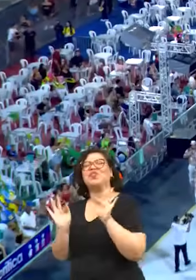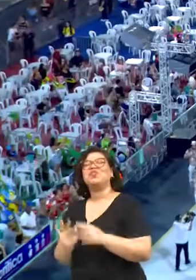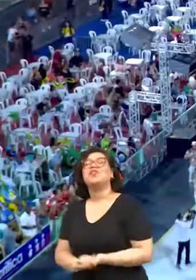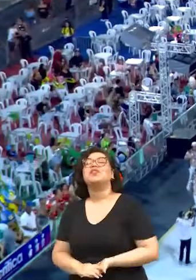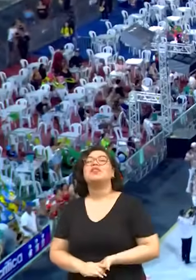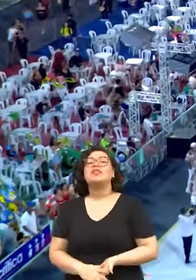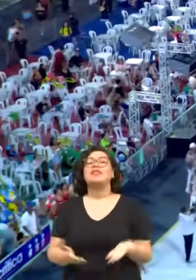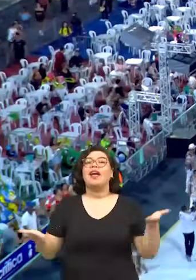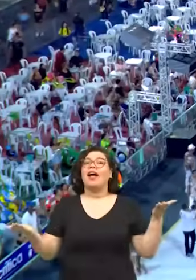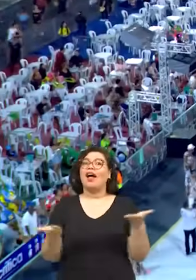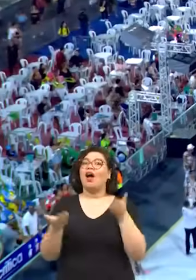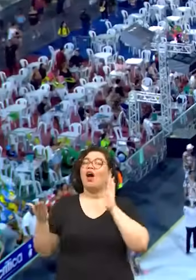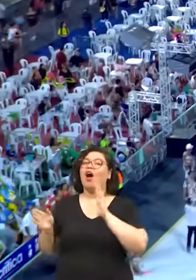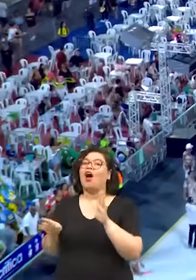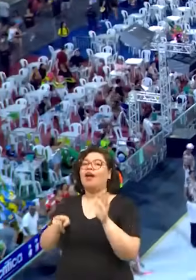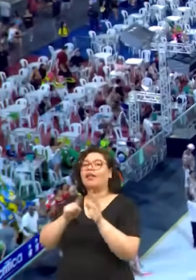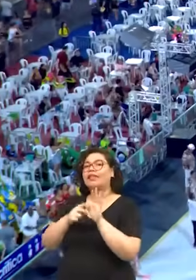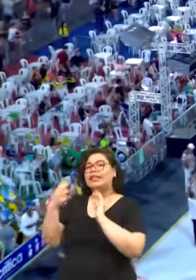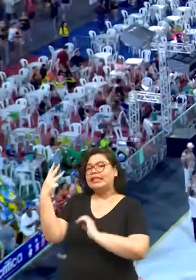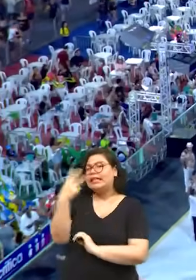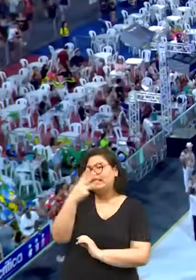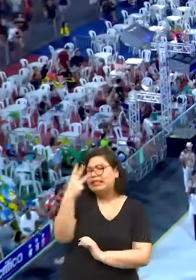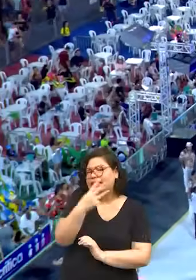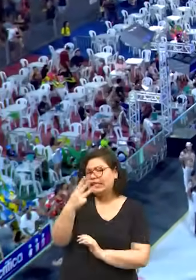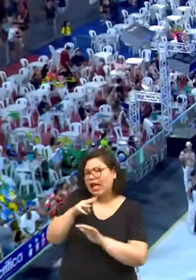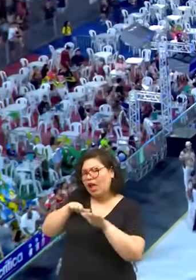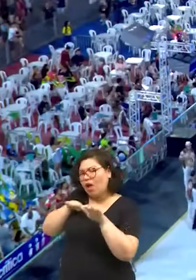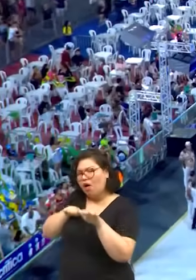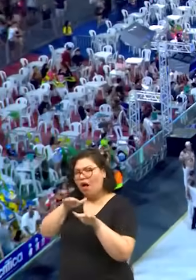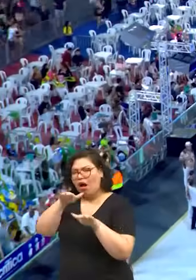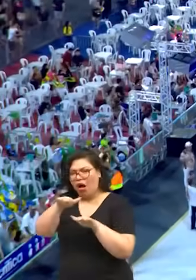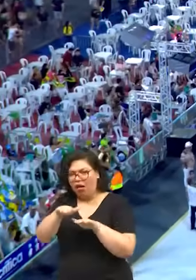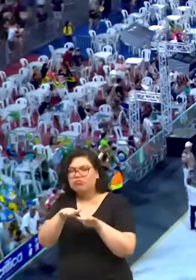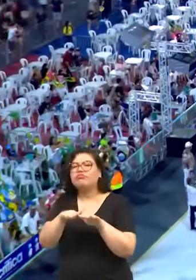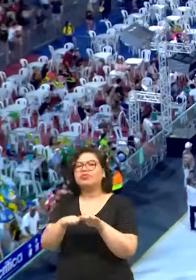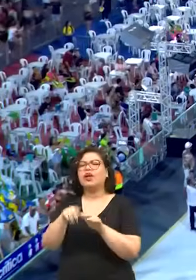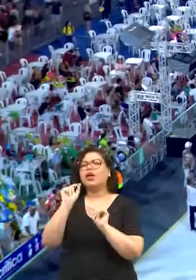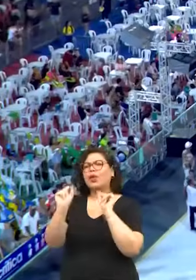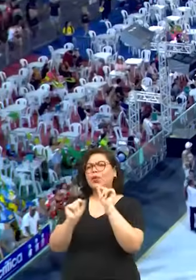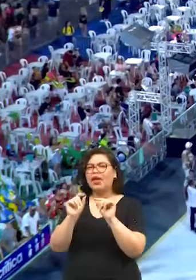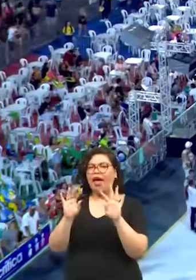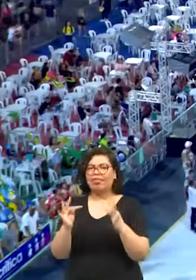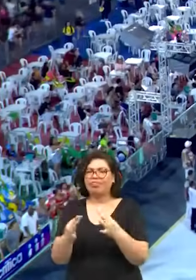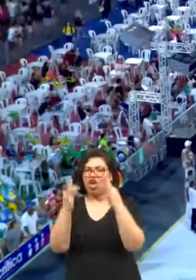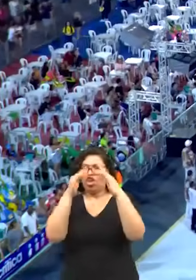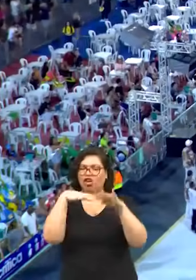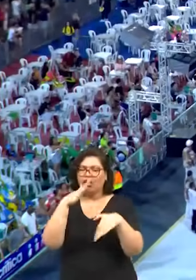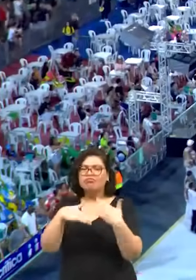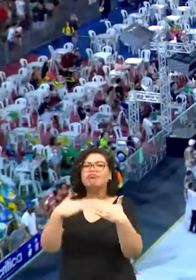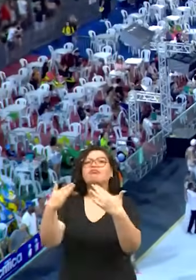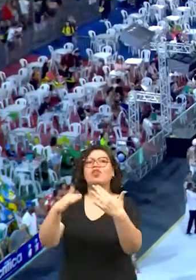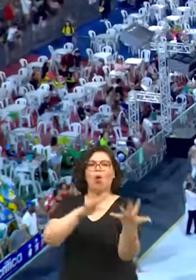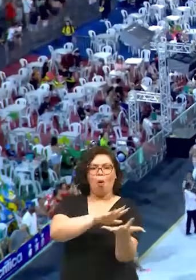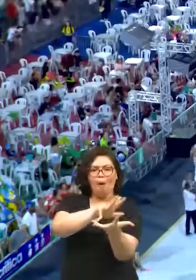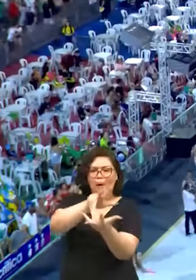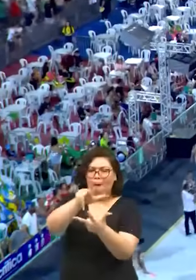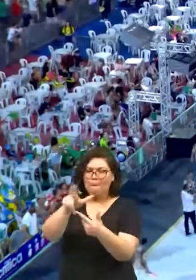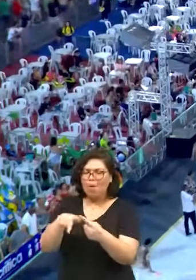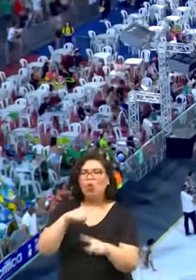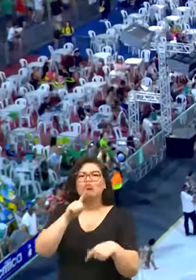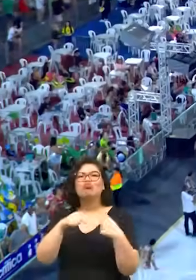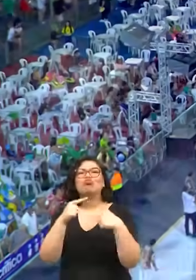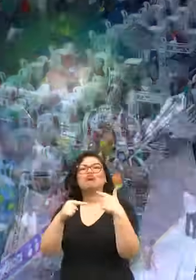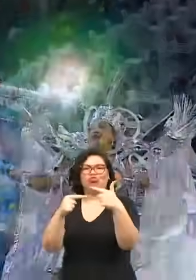Vem aí, chegando o terceiro carro da Andanças de Ciganos, avanços tecnológicos. É o mundo em constante evolução,